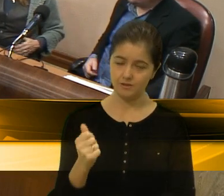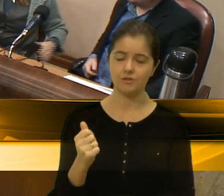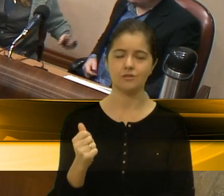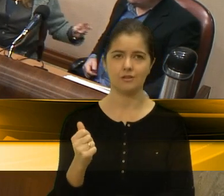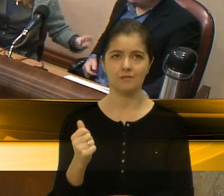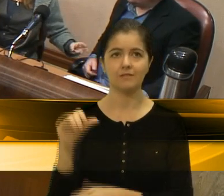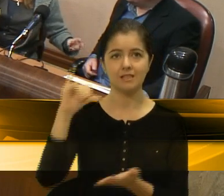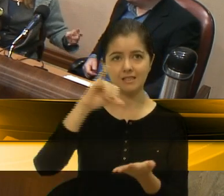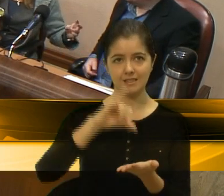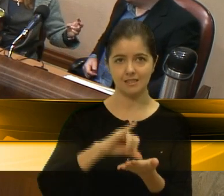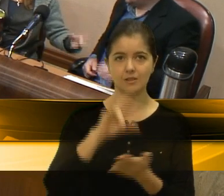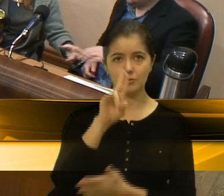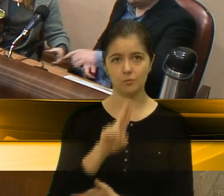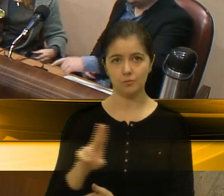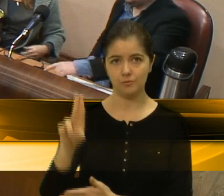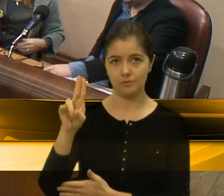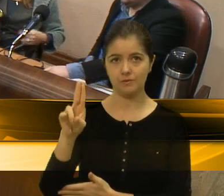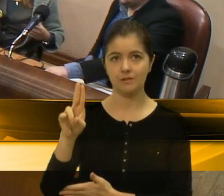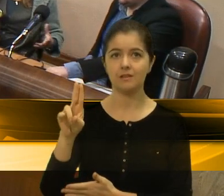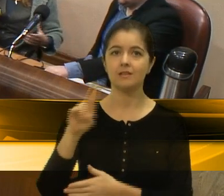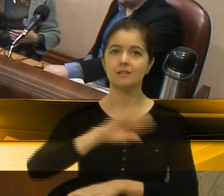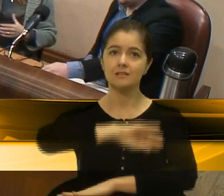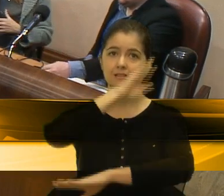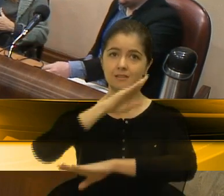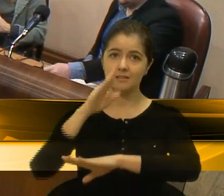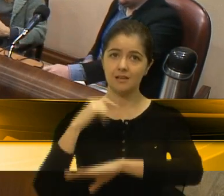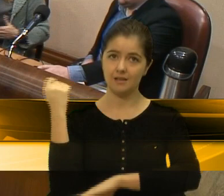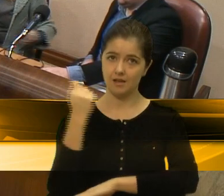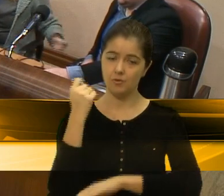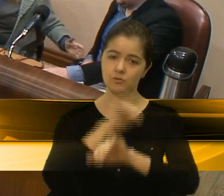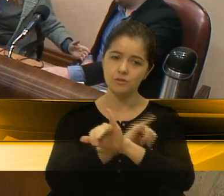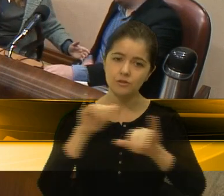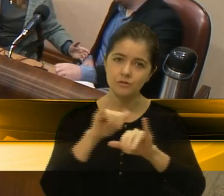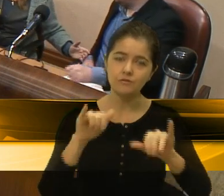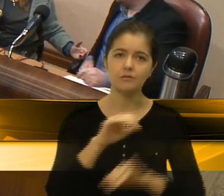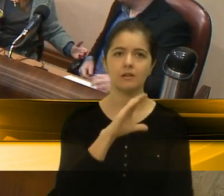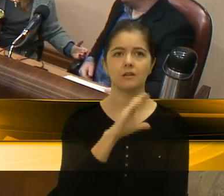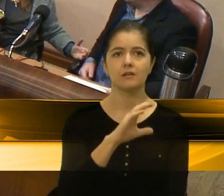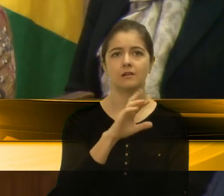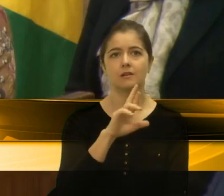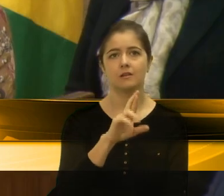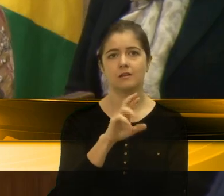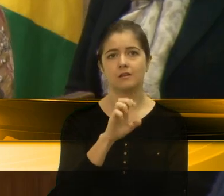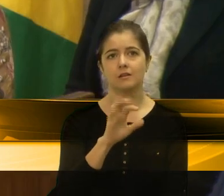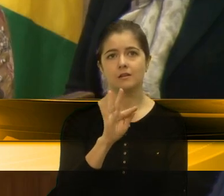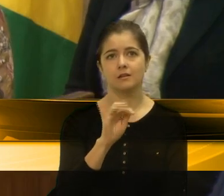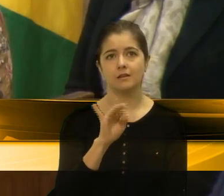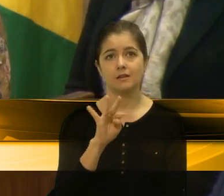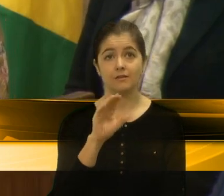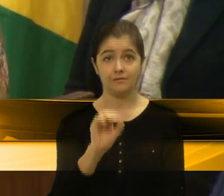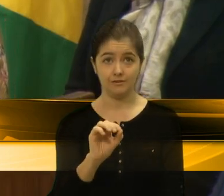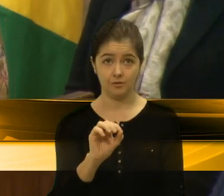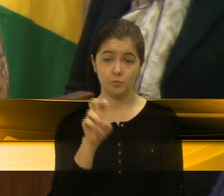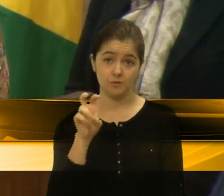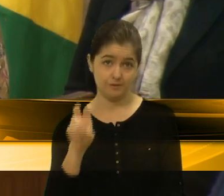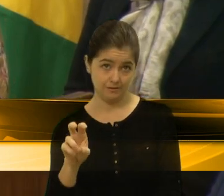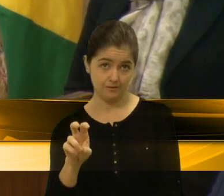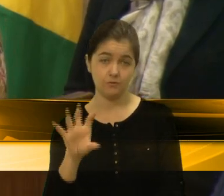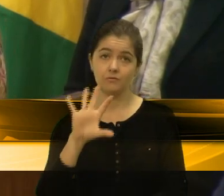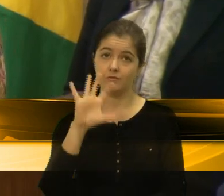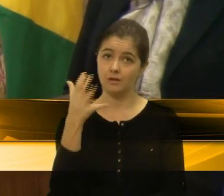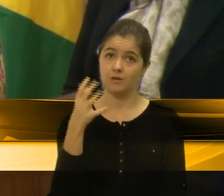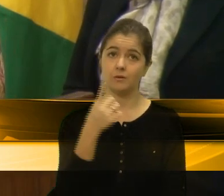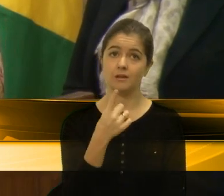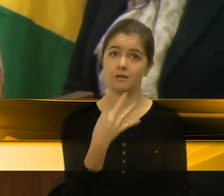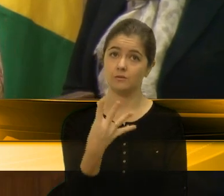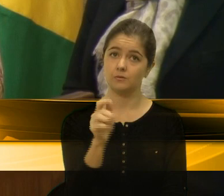Serra Gaúcha, nós viemos divulgar o evento do CREFITO 5, que vai ocorrer no dia 14 de agosto,